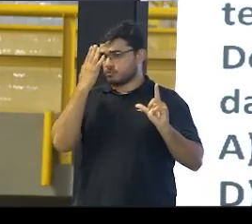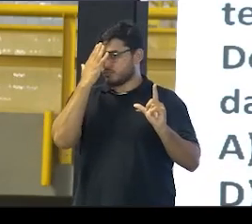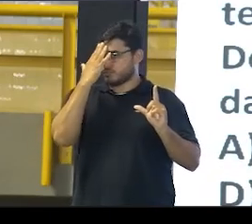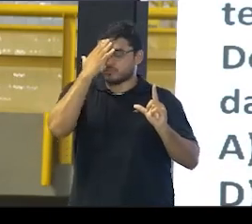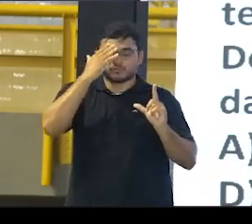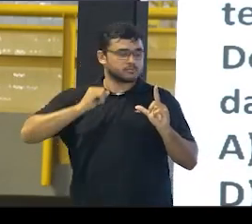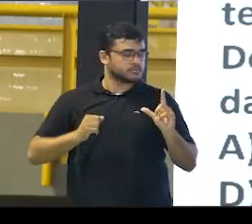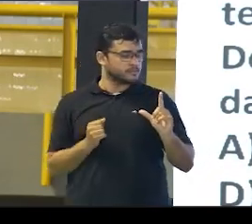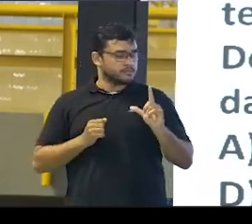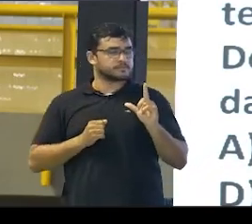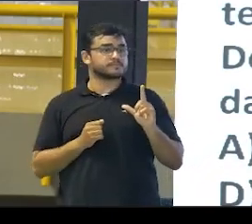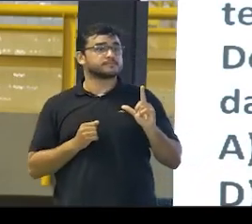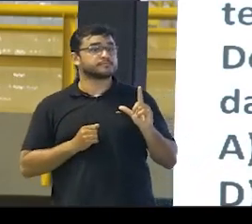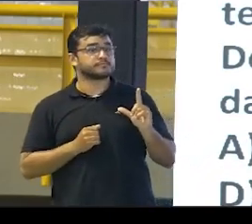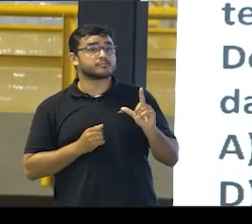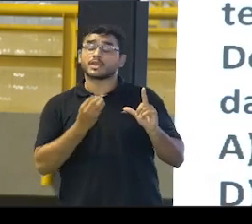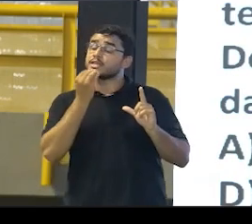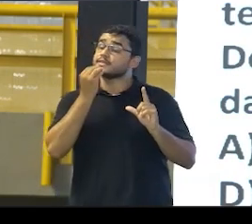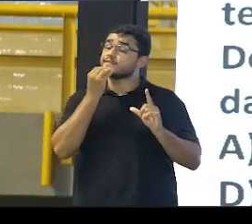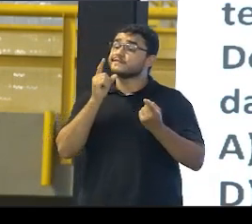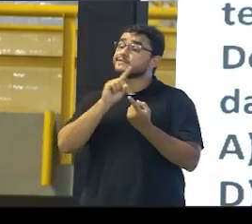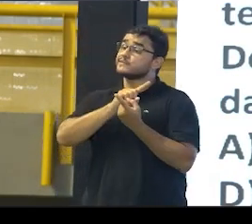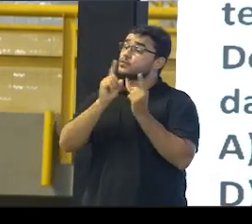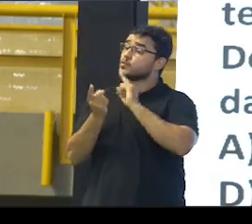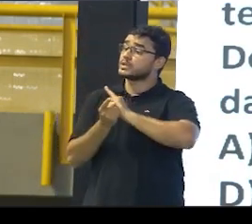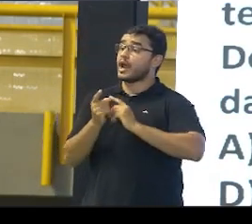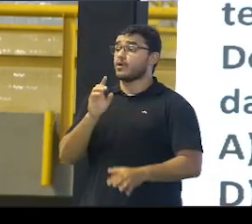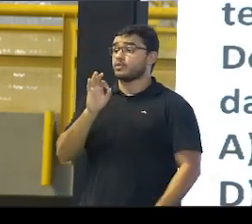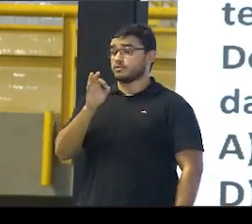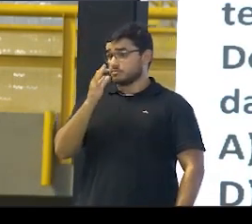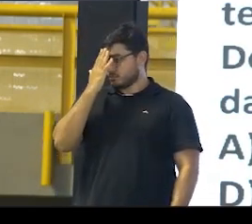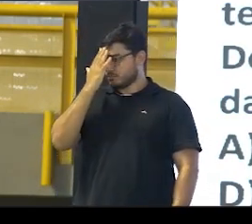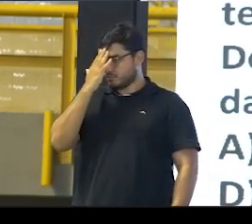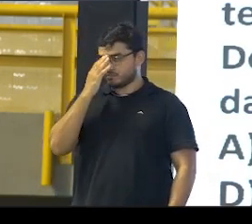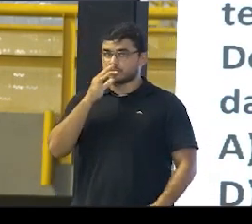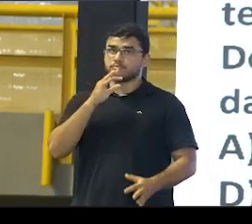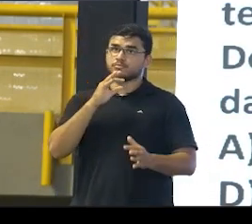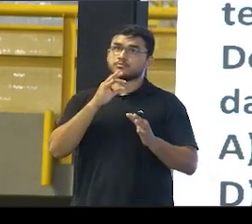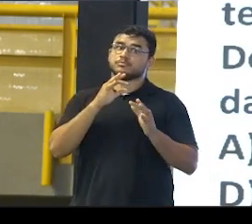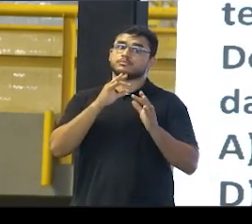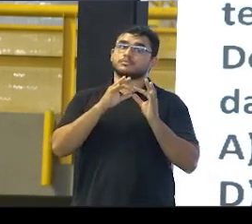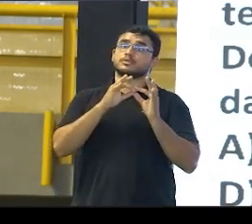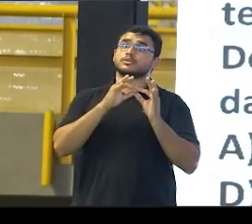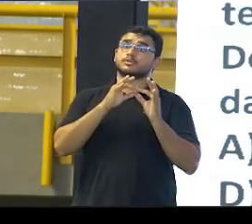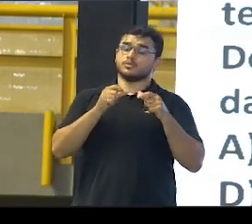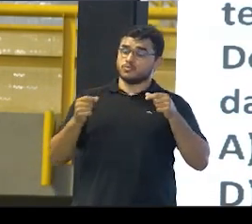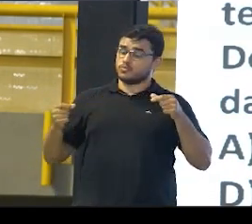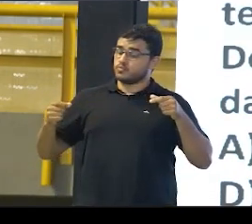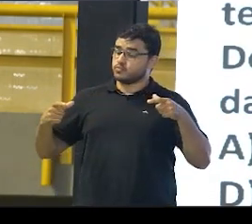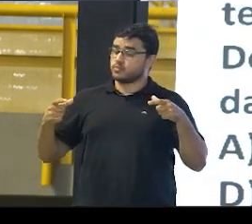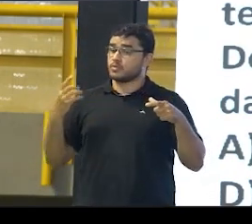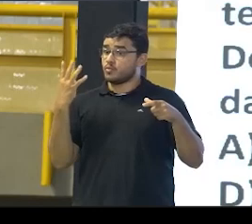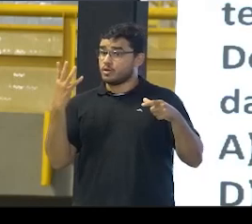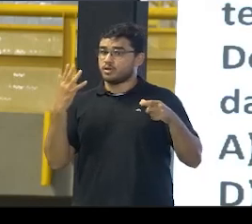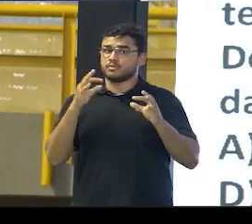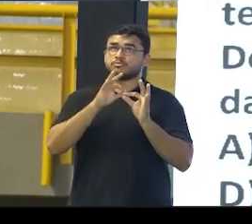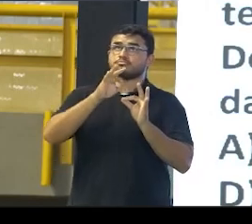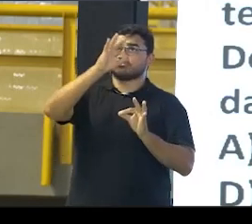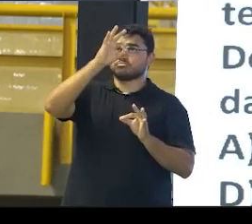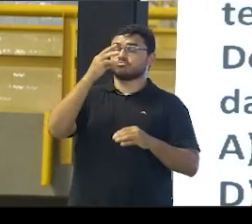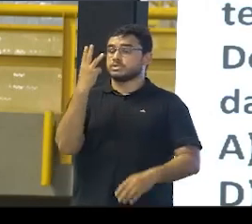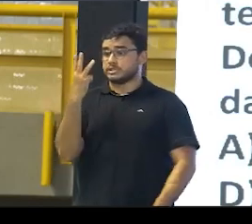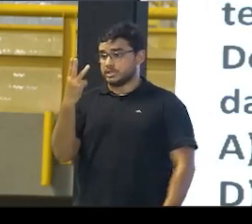que as medidas da largura e da altura são proporcionais a 3 e 4. Na verdade, gente, era para